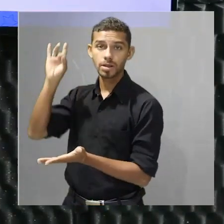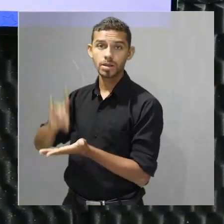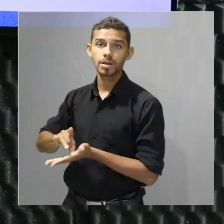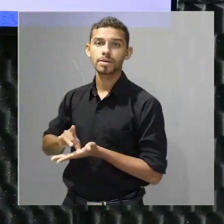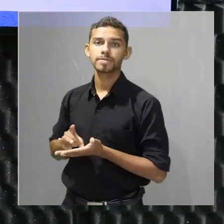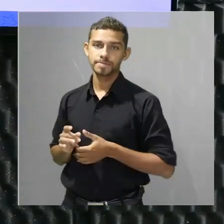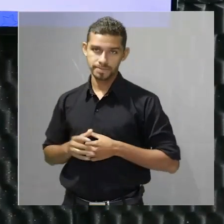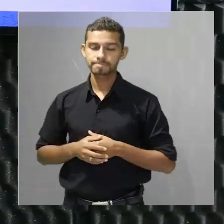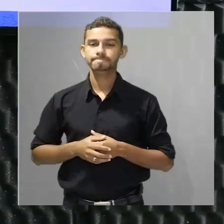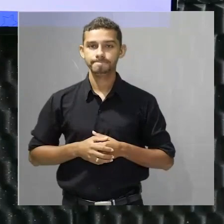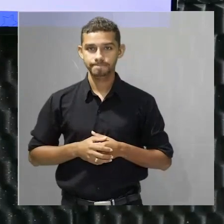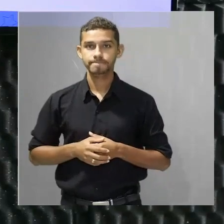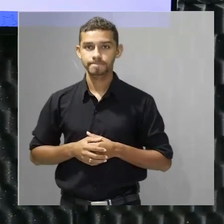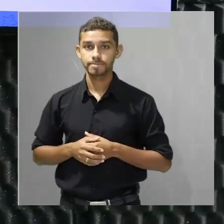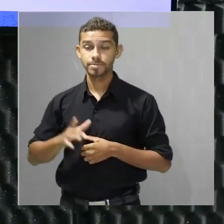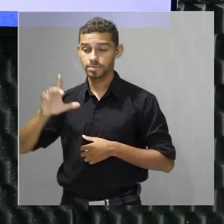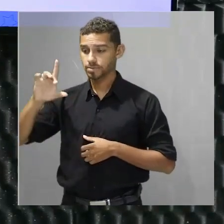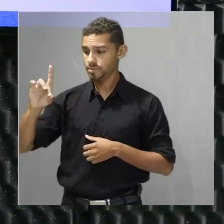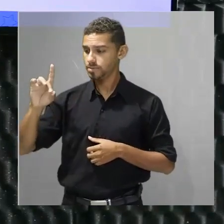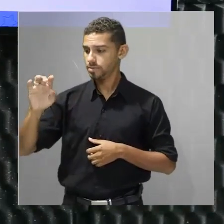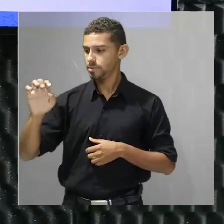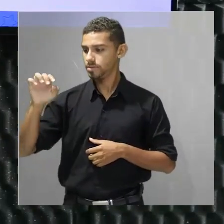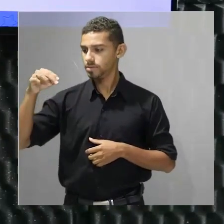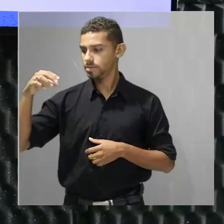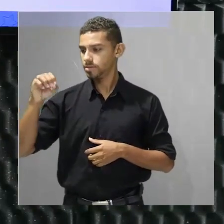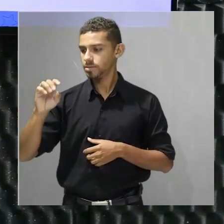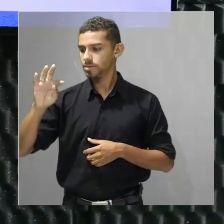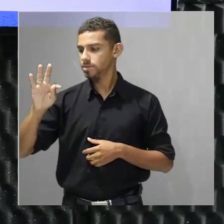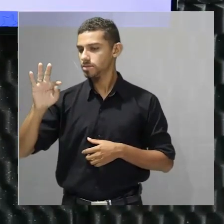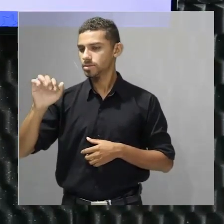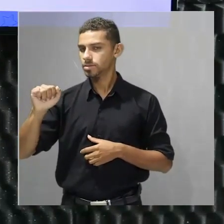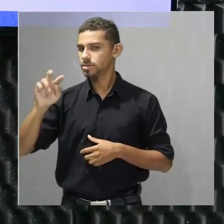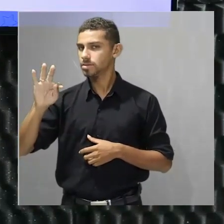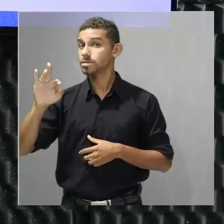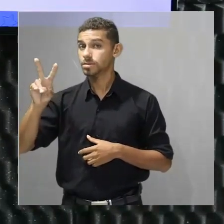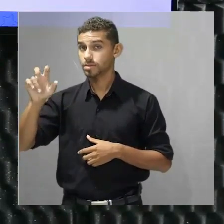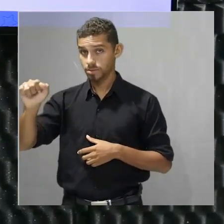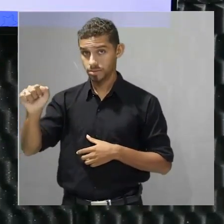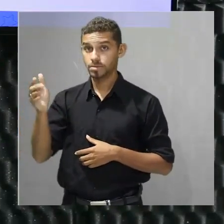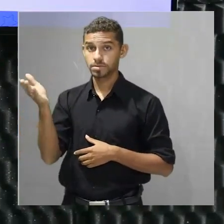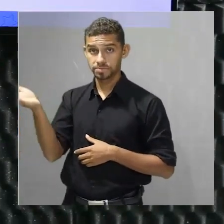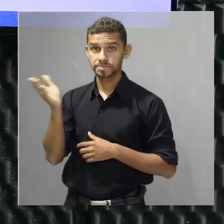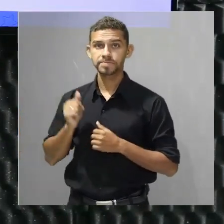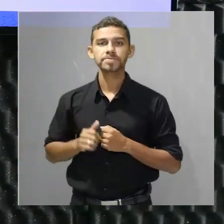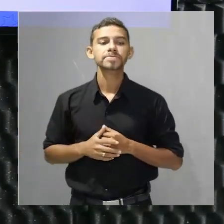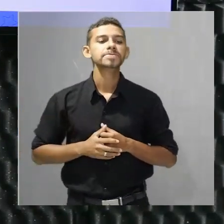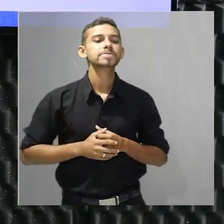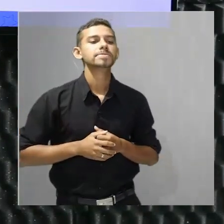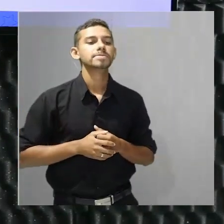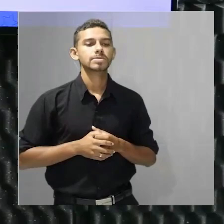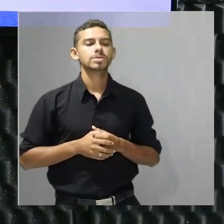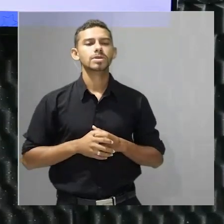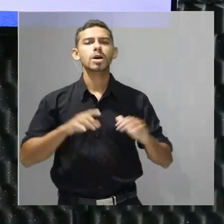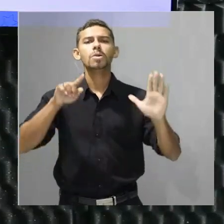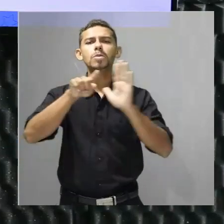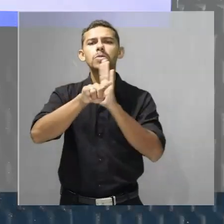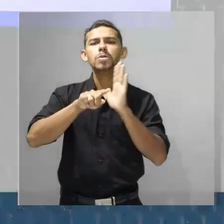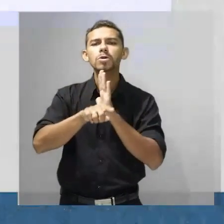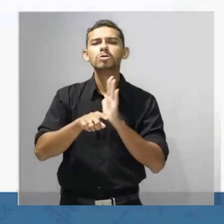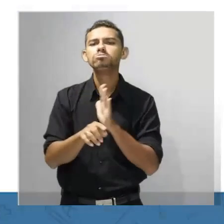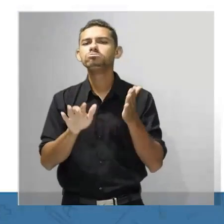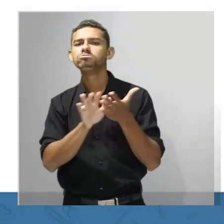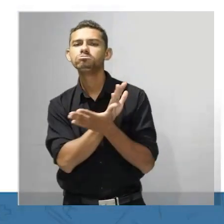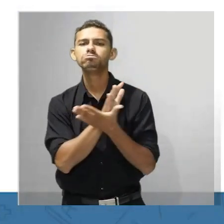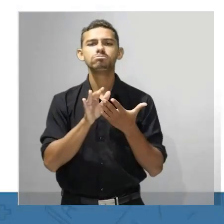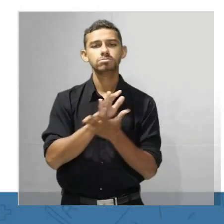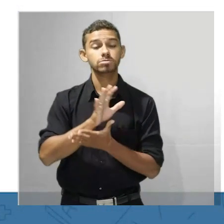sentido real nós temos a linguagem denotativa Então vamos lá para algumas questões colocar aqui o